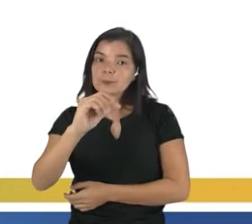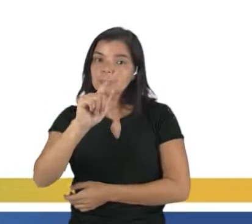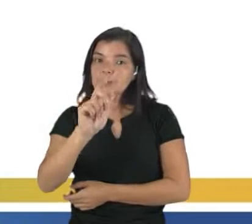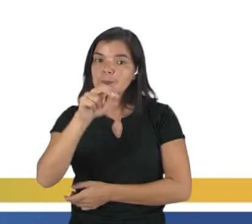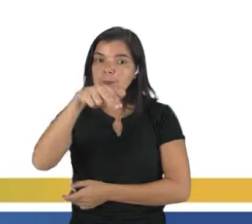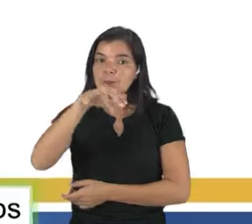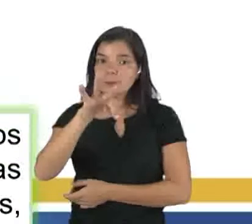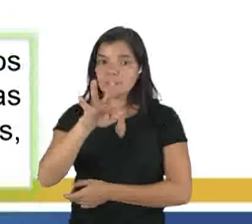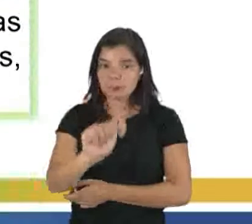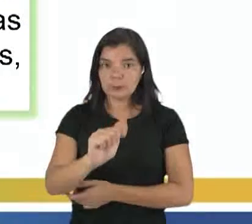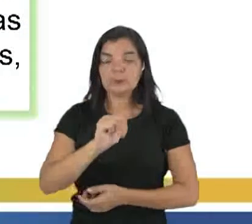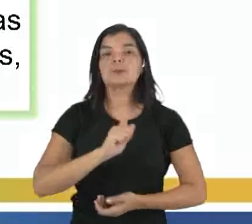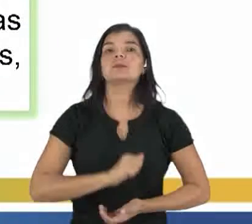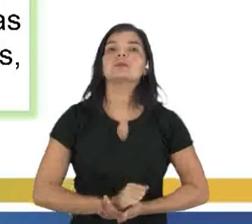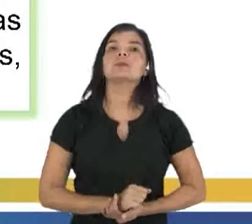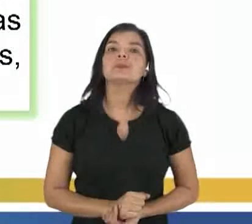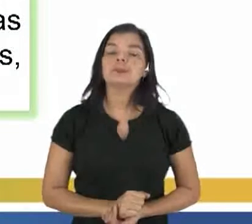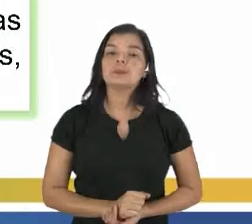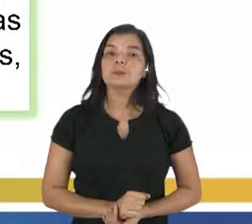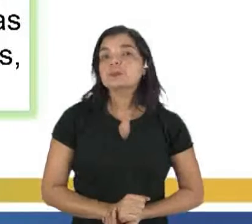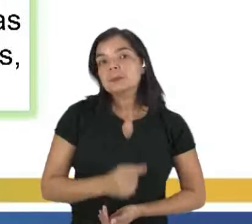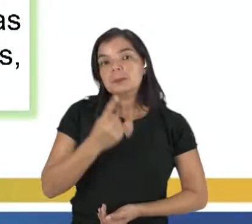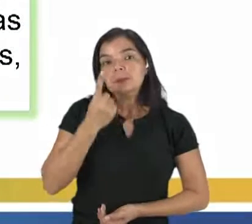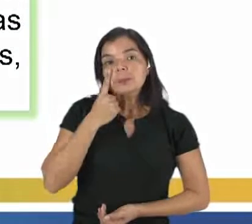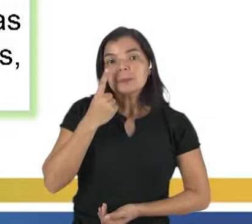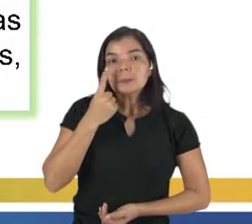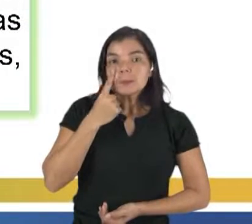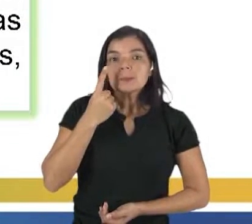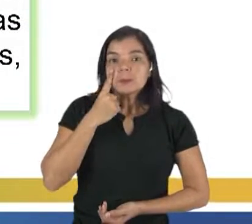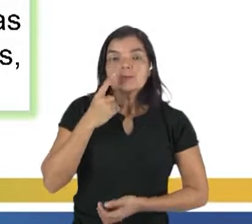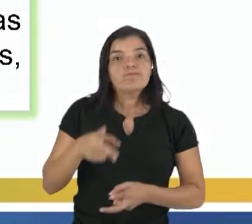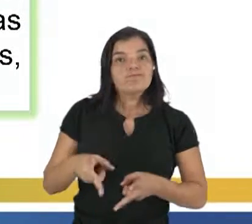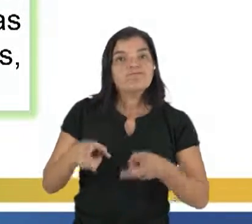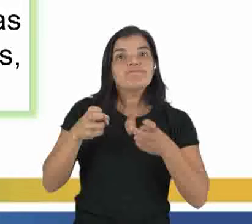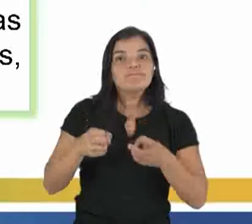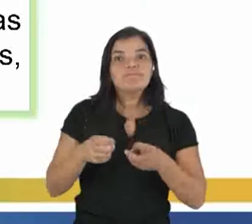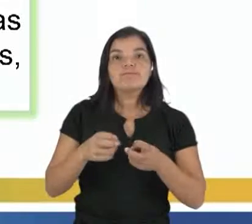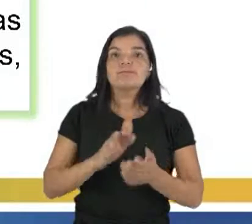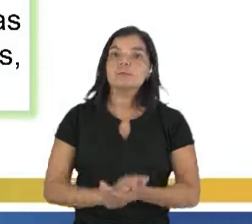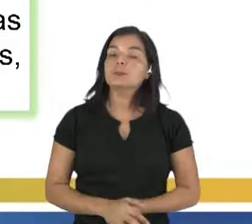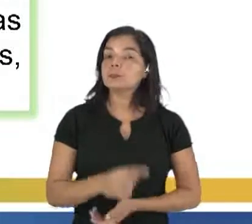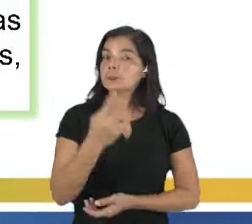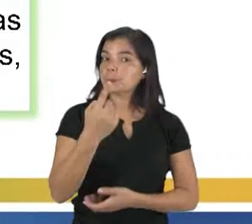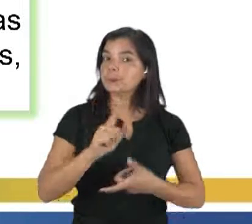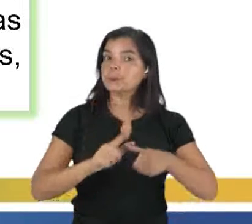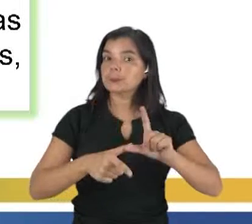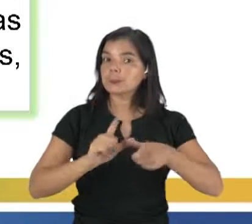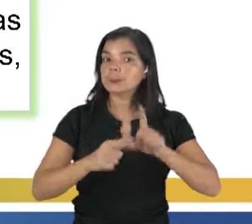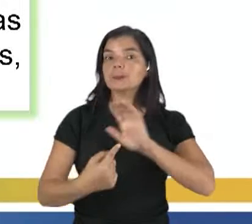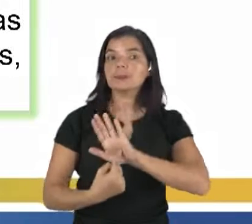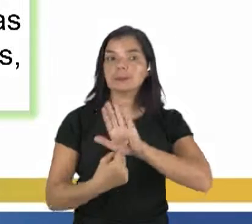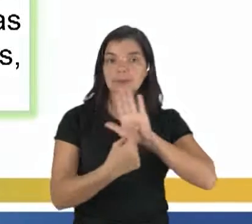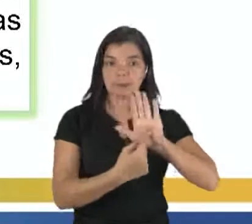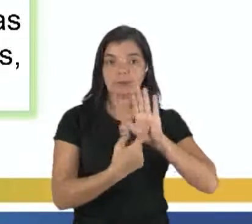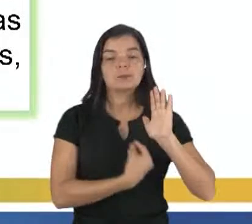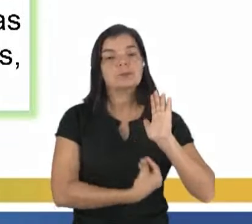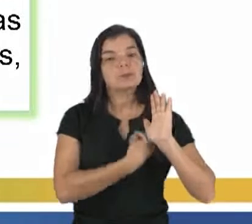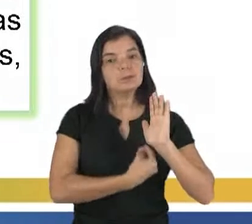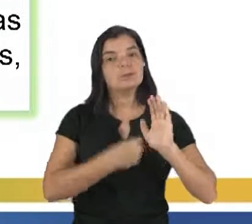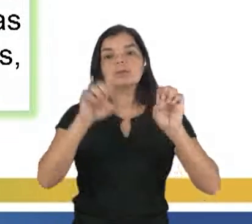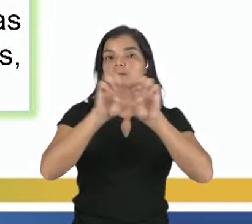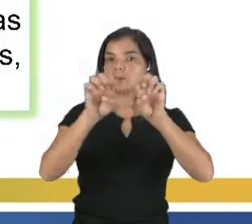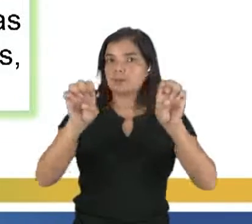você daqui a pouco então né Note que há pelo menos uma letrinha presente nessas equações